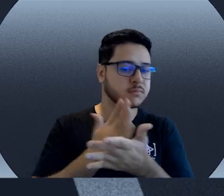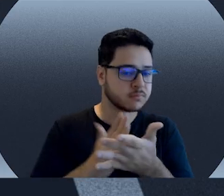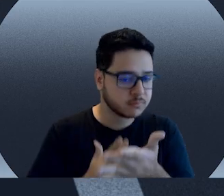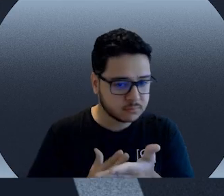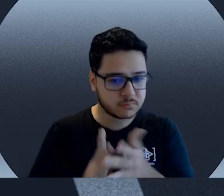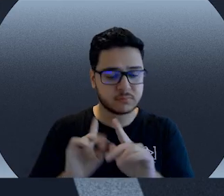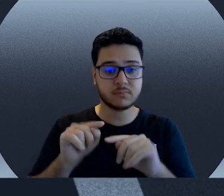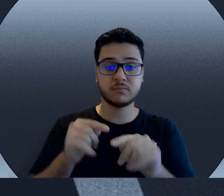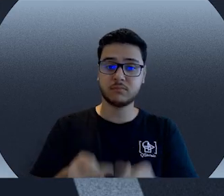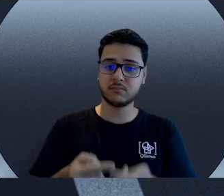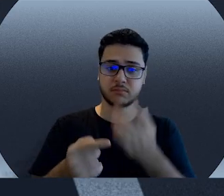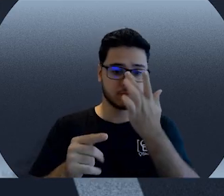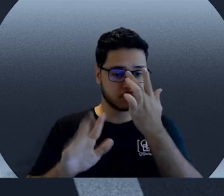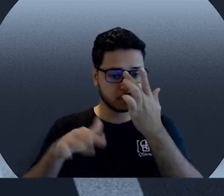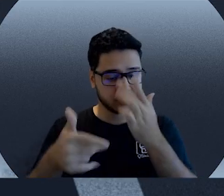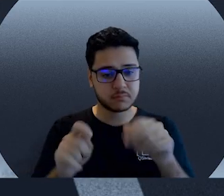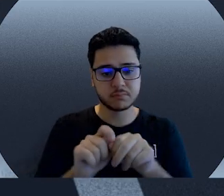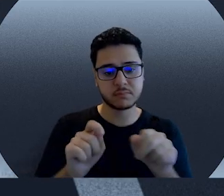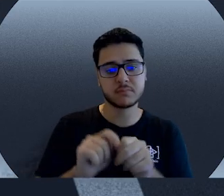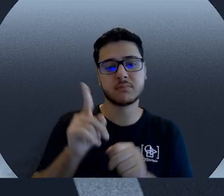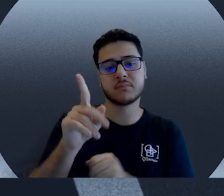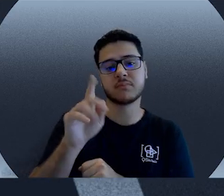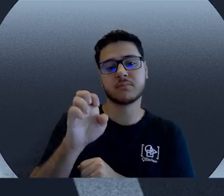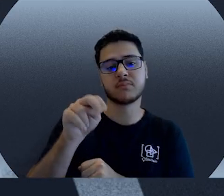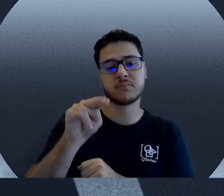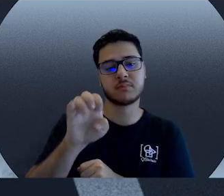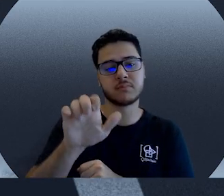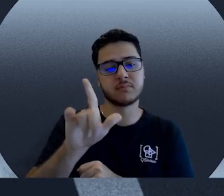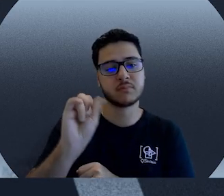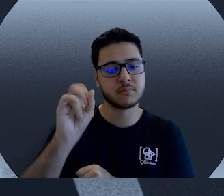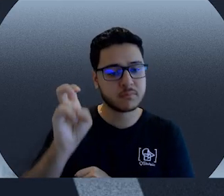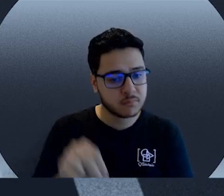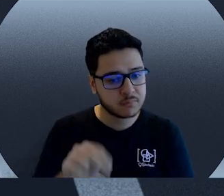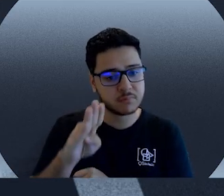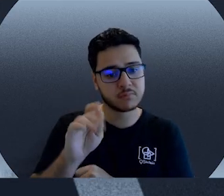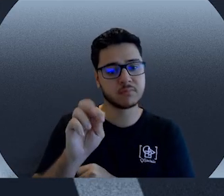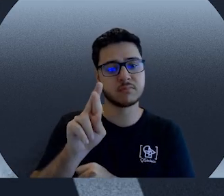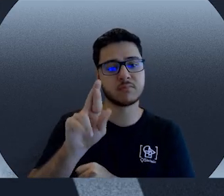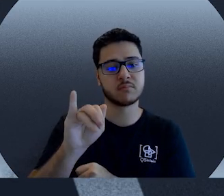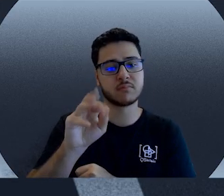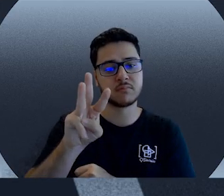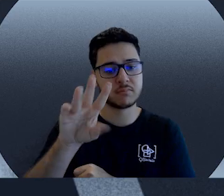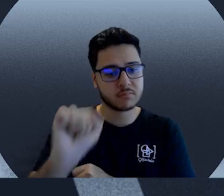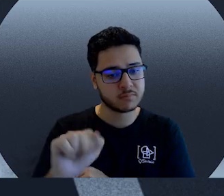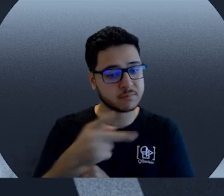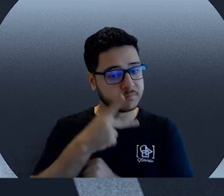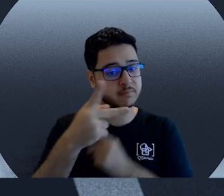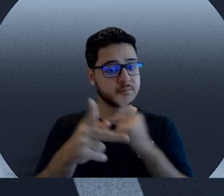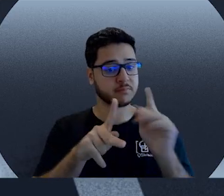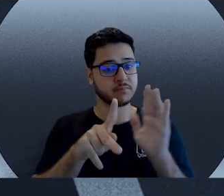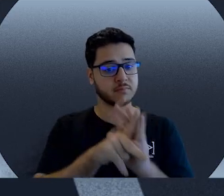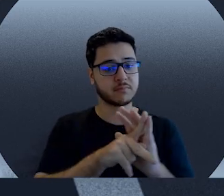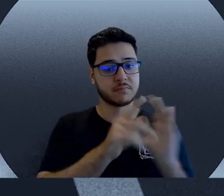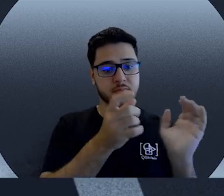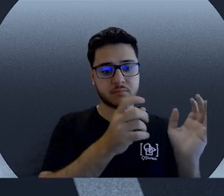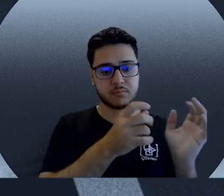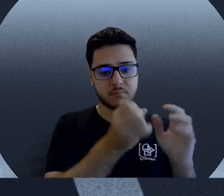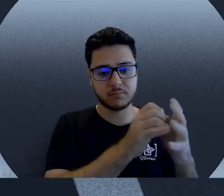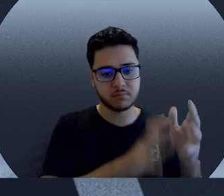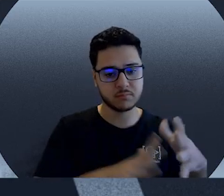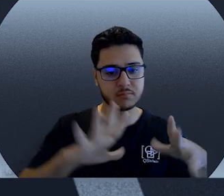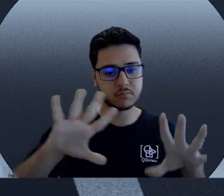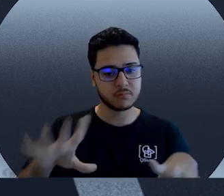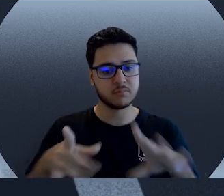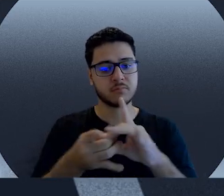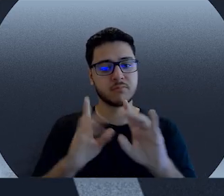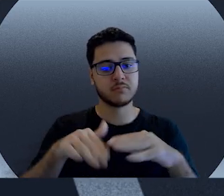maçante. Mas será que uma obra do Denilson Banil não poderia me auxiliar a contar sobre o processo de colonização?